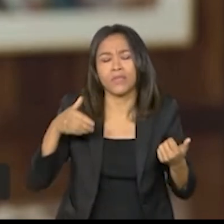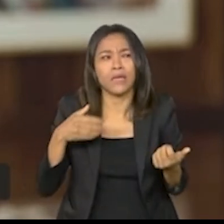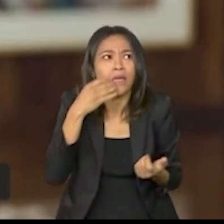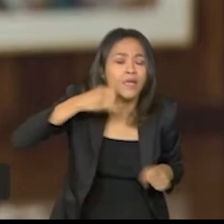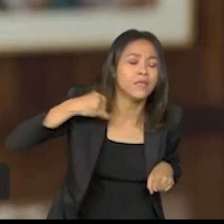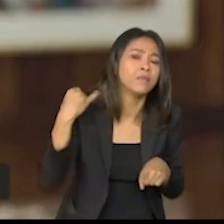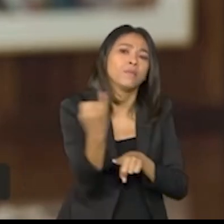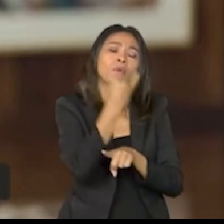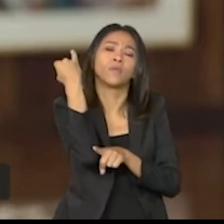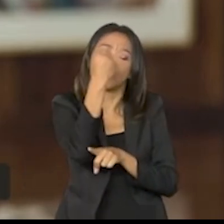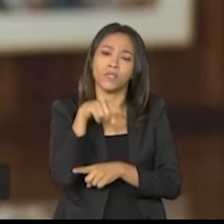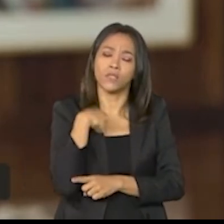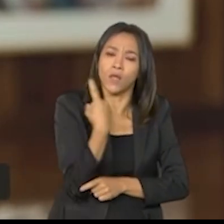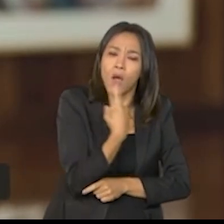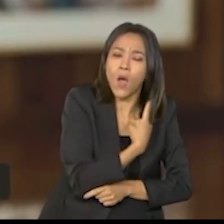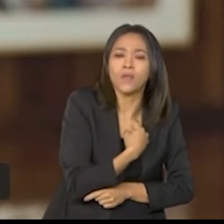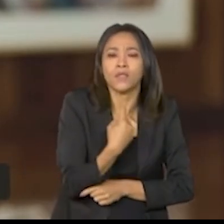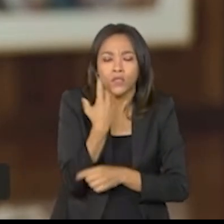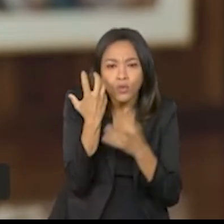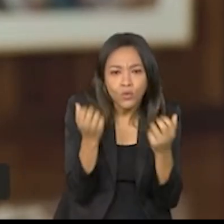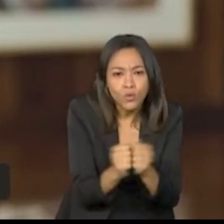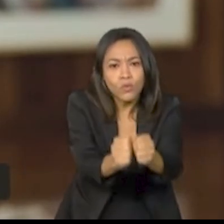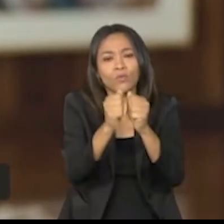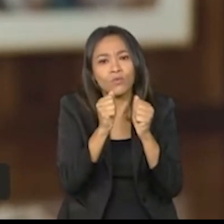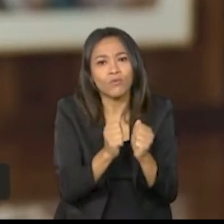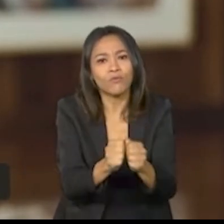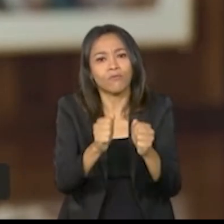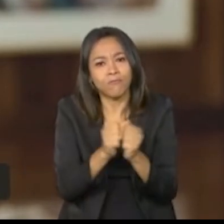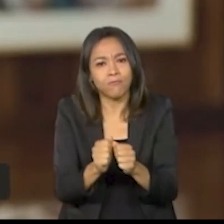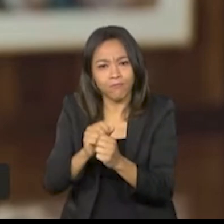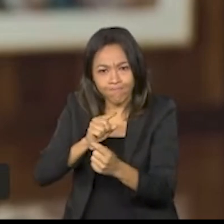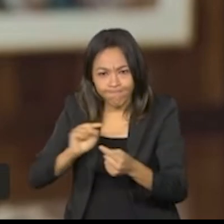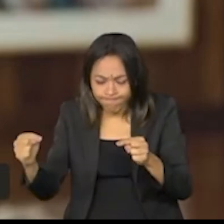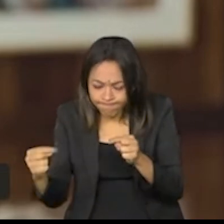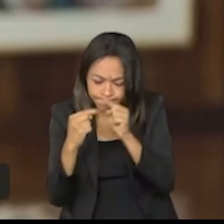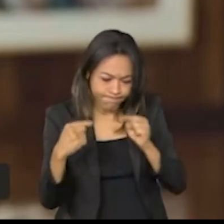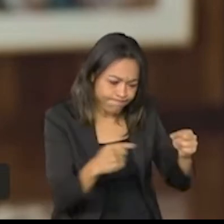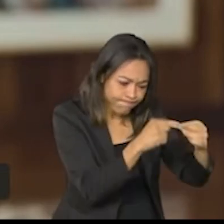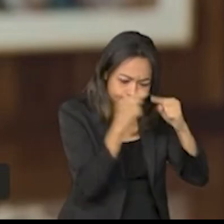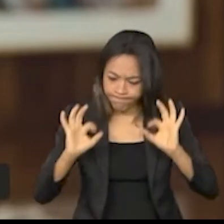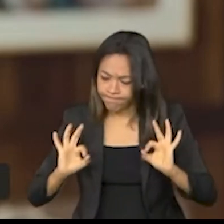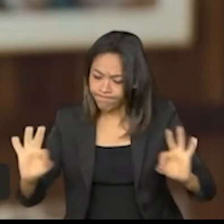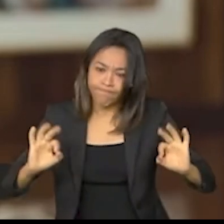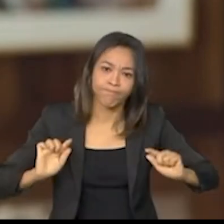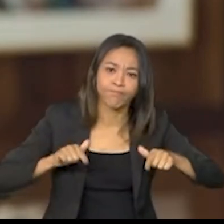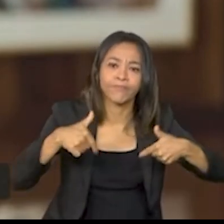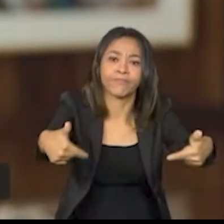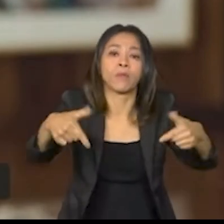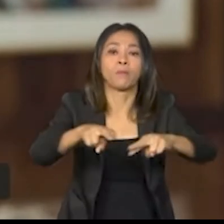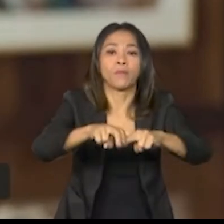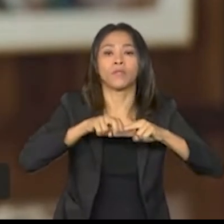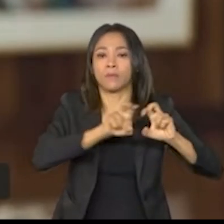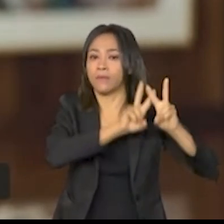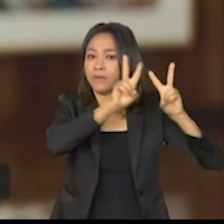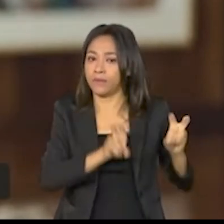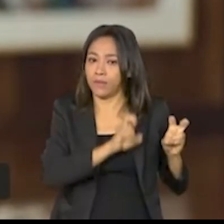resgatar nossa capacidade de trabalhar juntos em pró de objetivos comuns por isso o lema da presidência brasileira